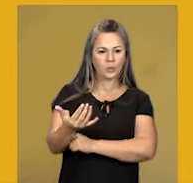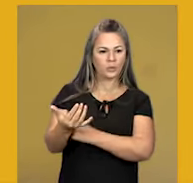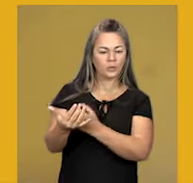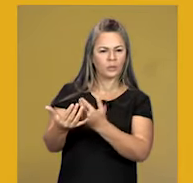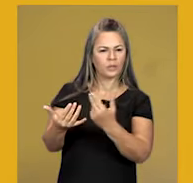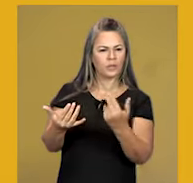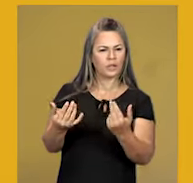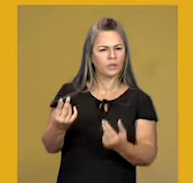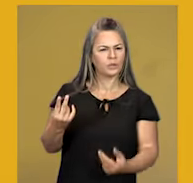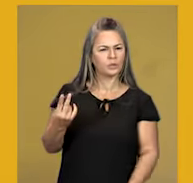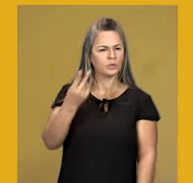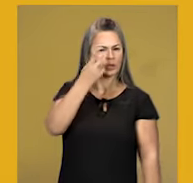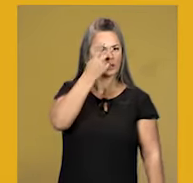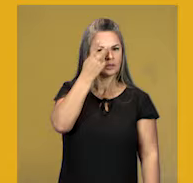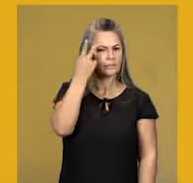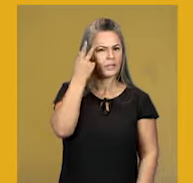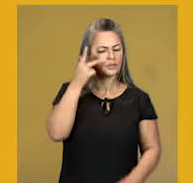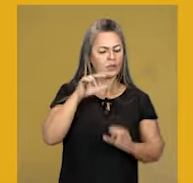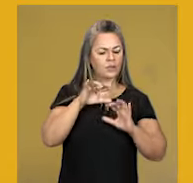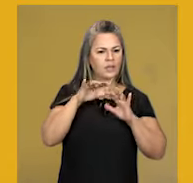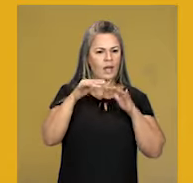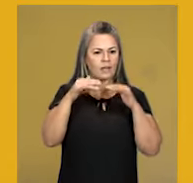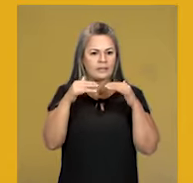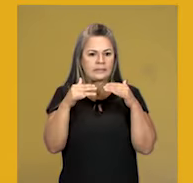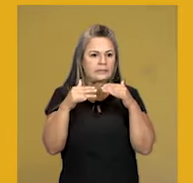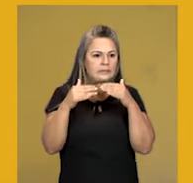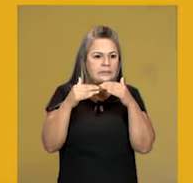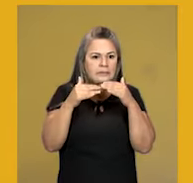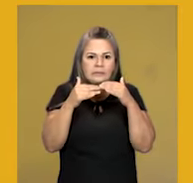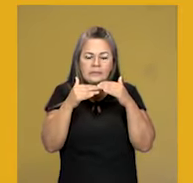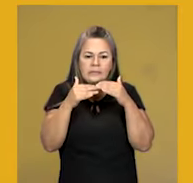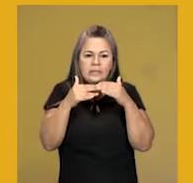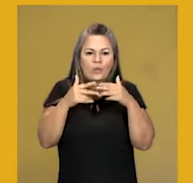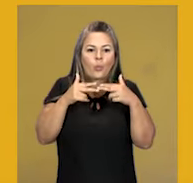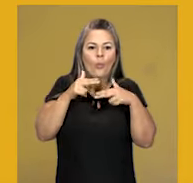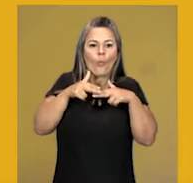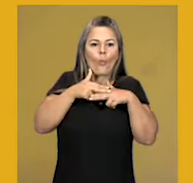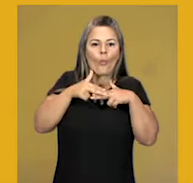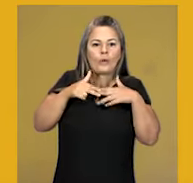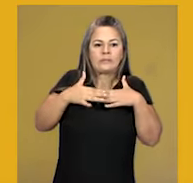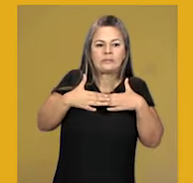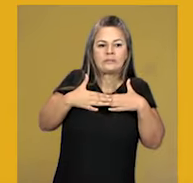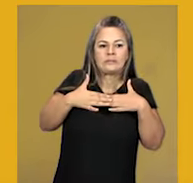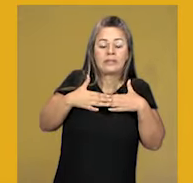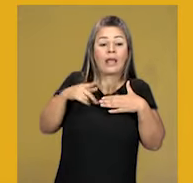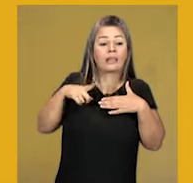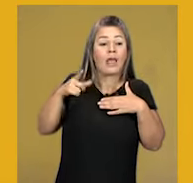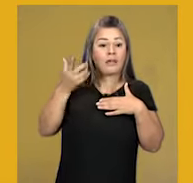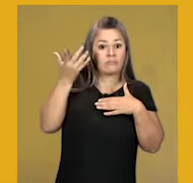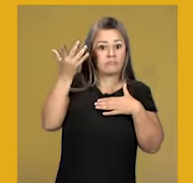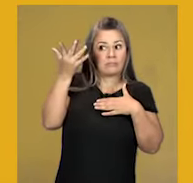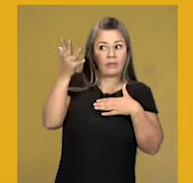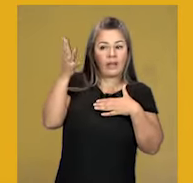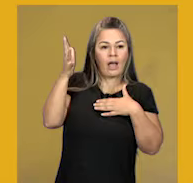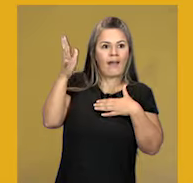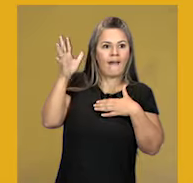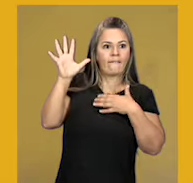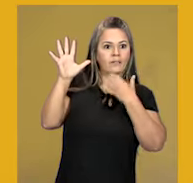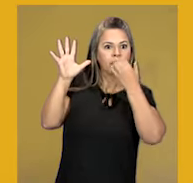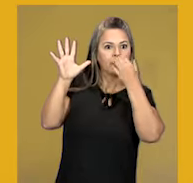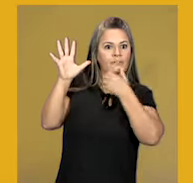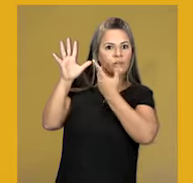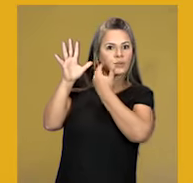duas pessoas ali escondidas atrás de um matinho, assim, porque não estão muito vestidas, tem uma árvore cheia de